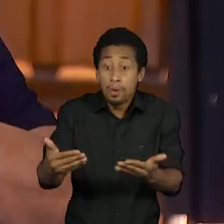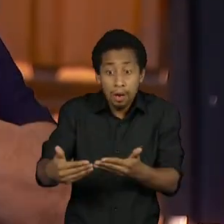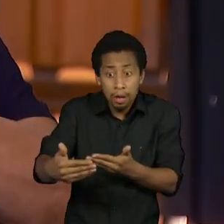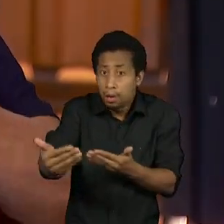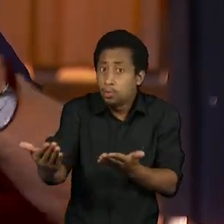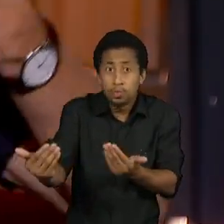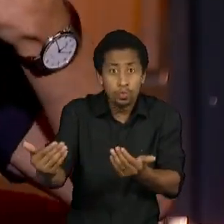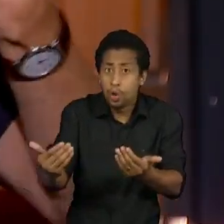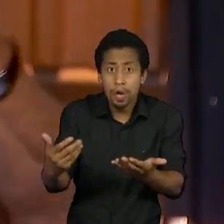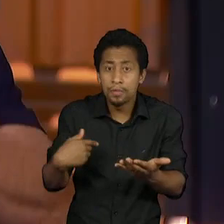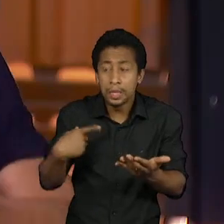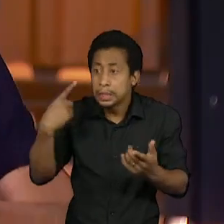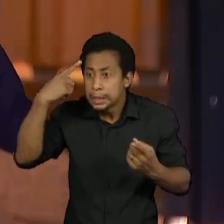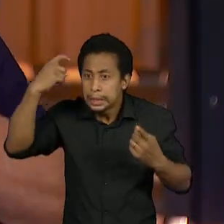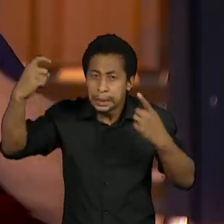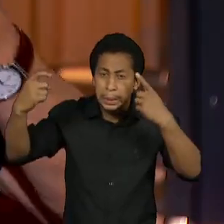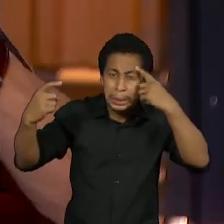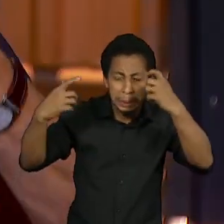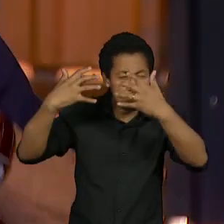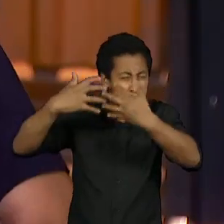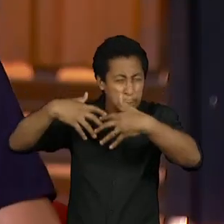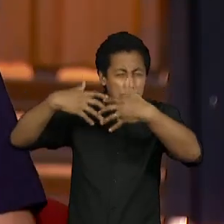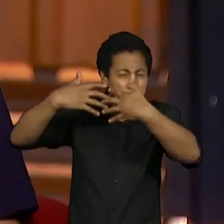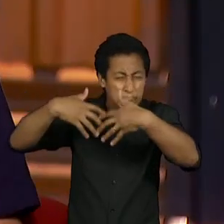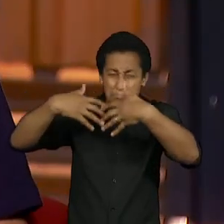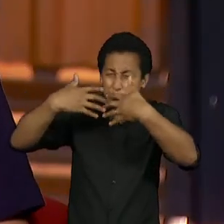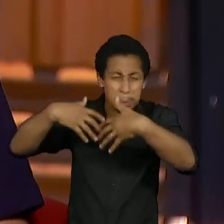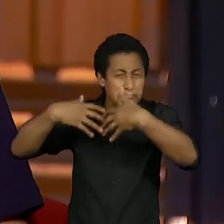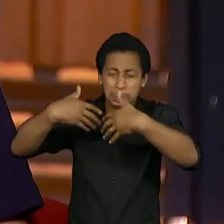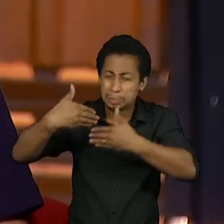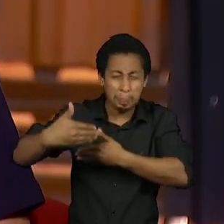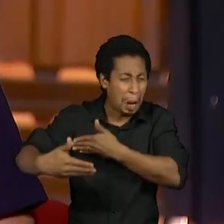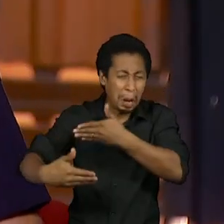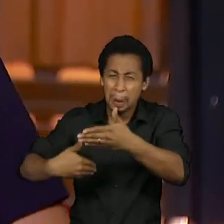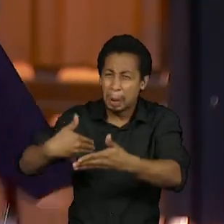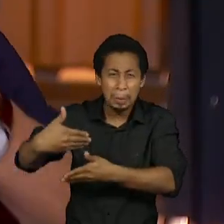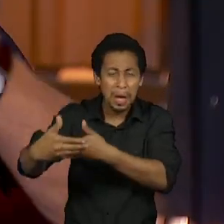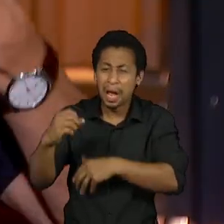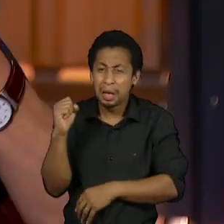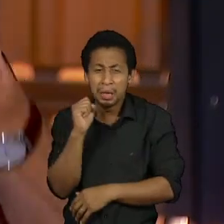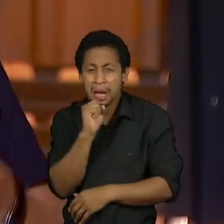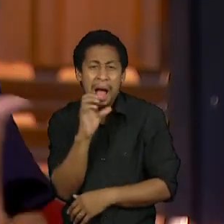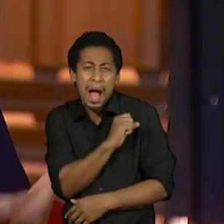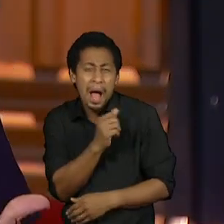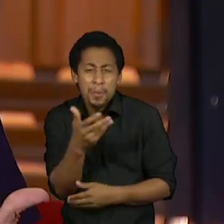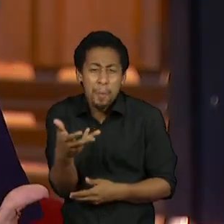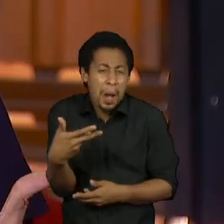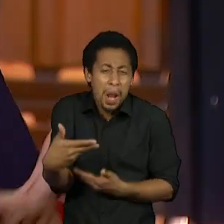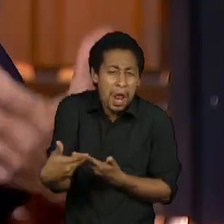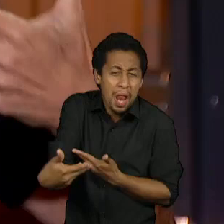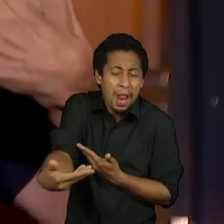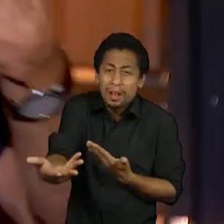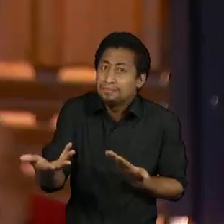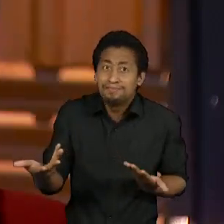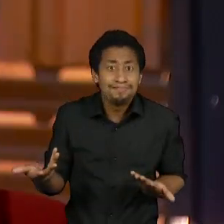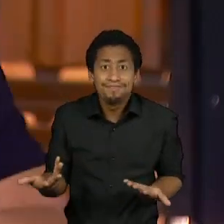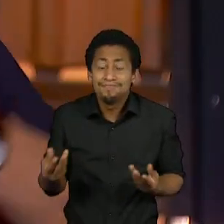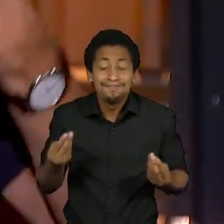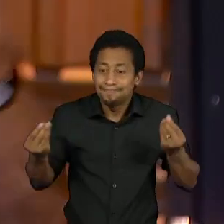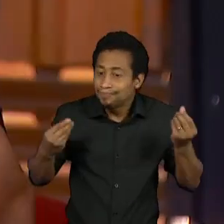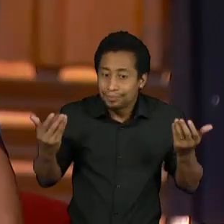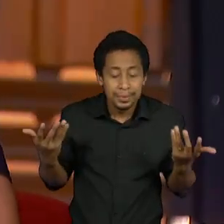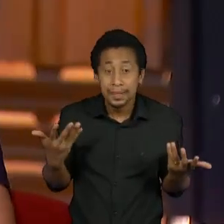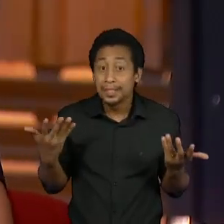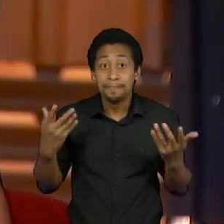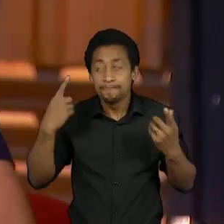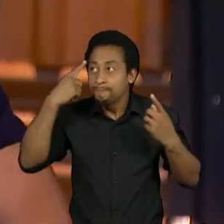prontidão. Você é uma coisa de agilidade mental quando